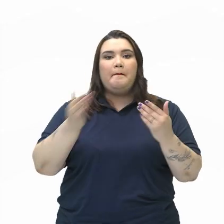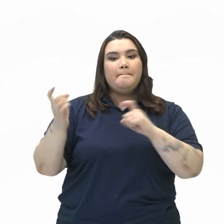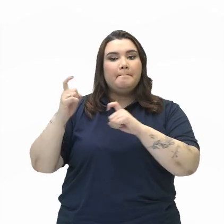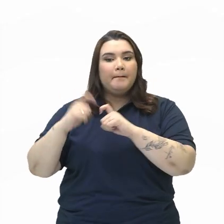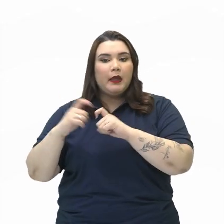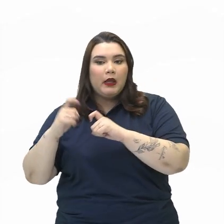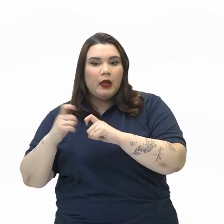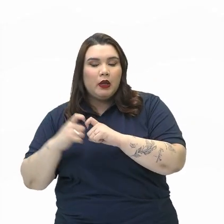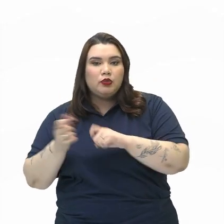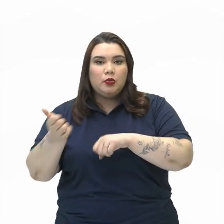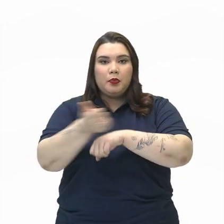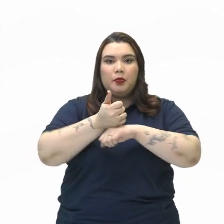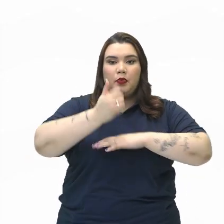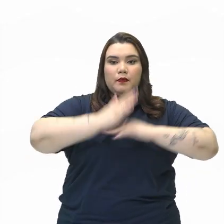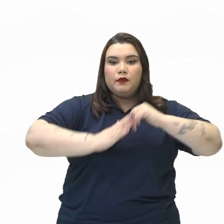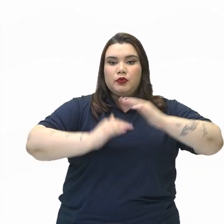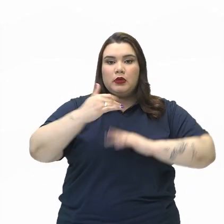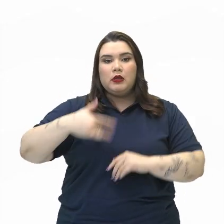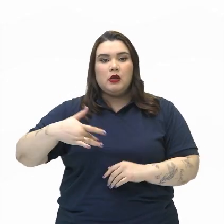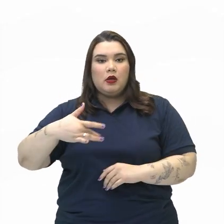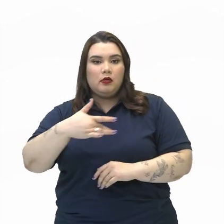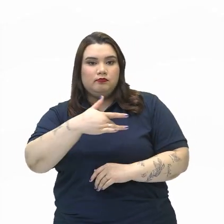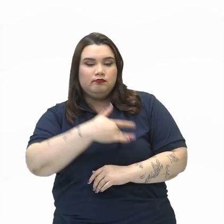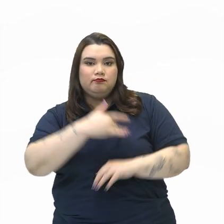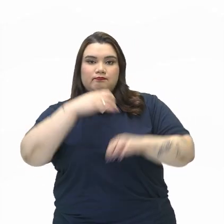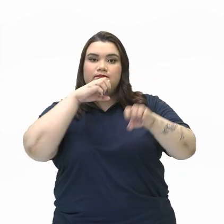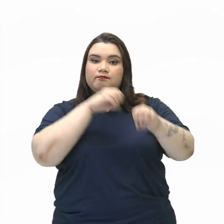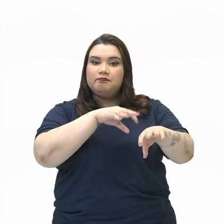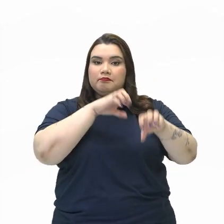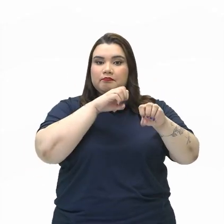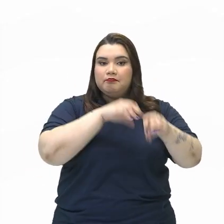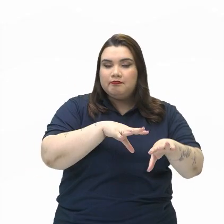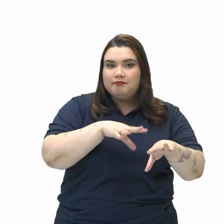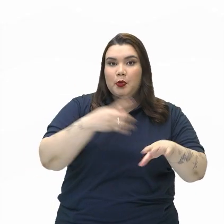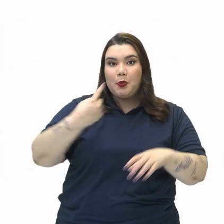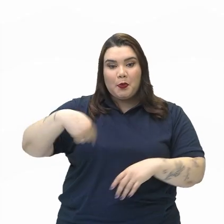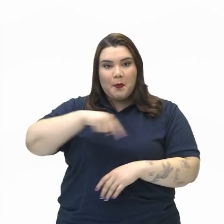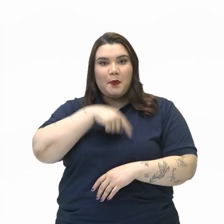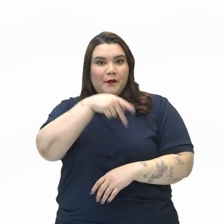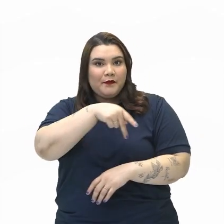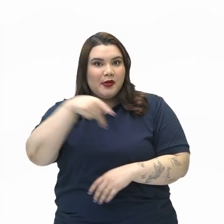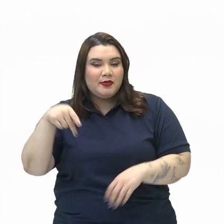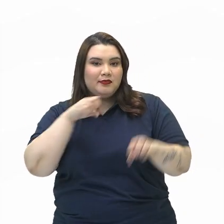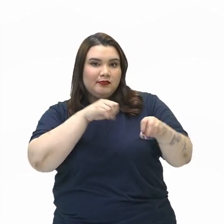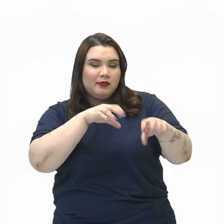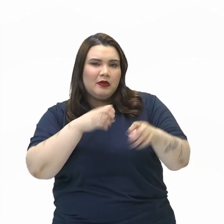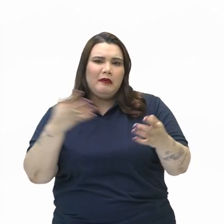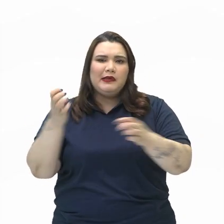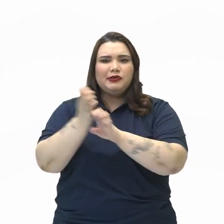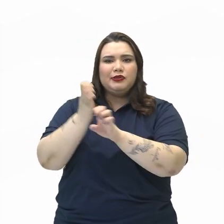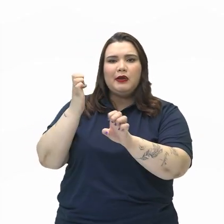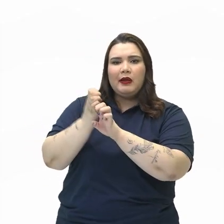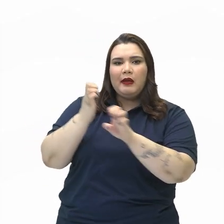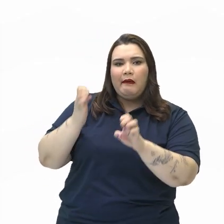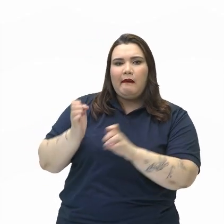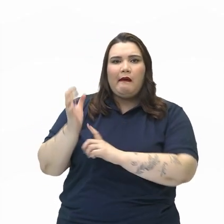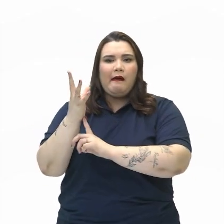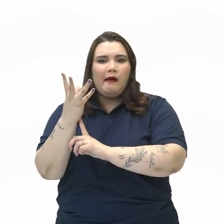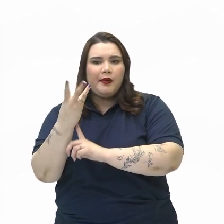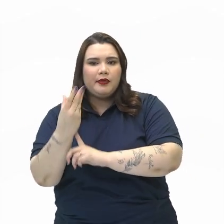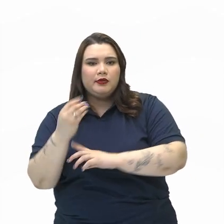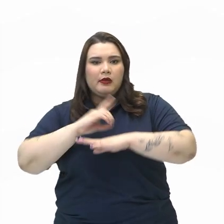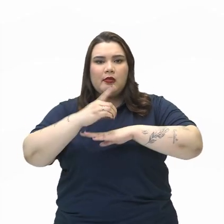de médicos, de profissionais da saúde, educadores, olha nós aqui, né? Engenheiros,